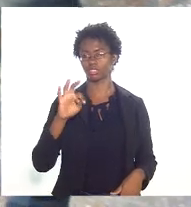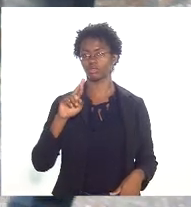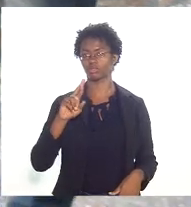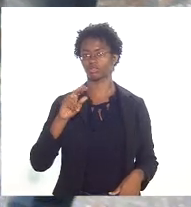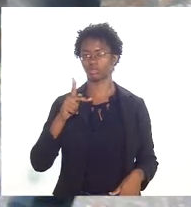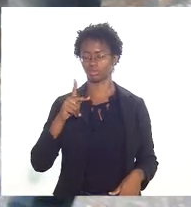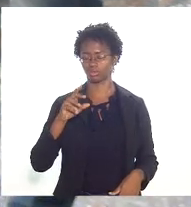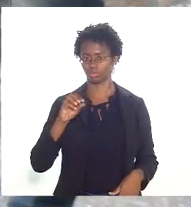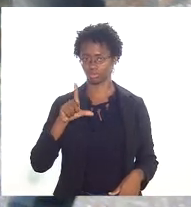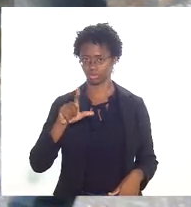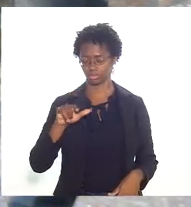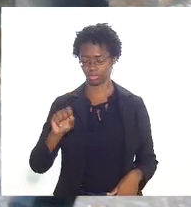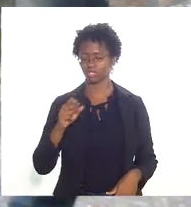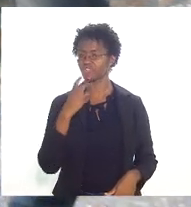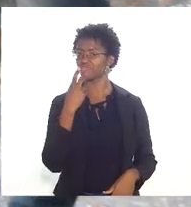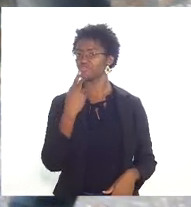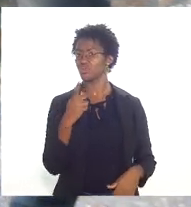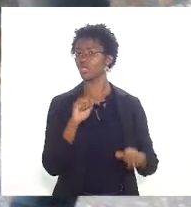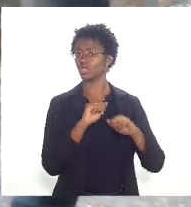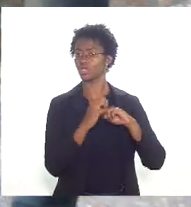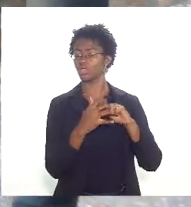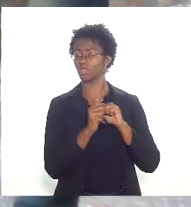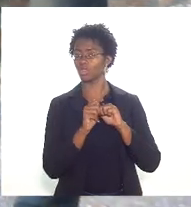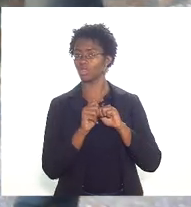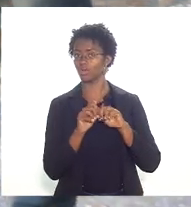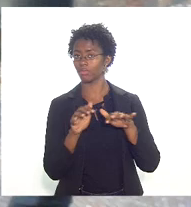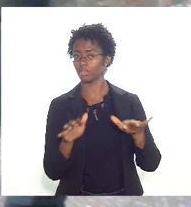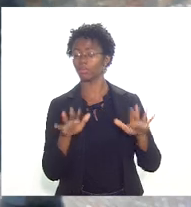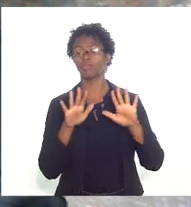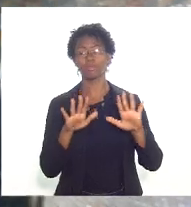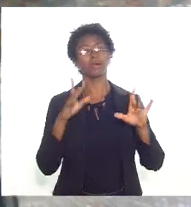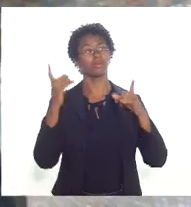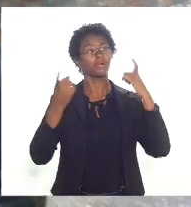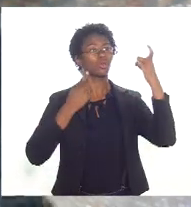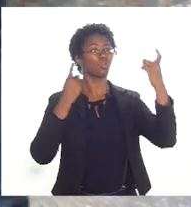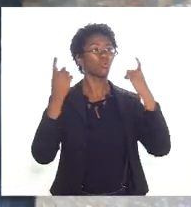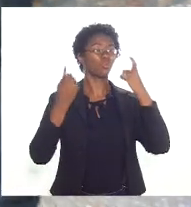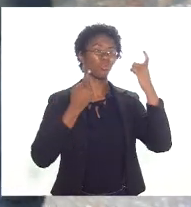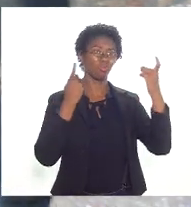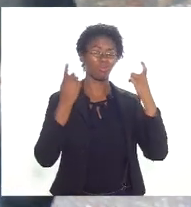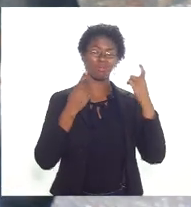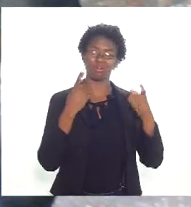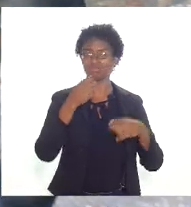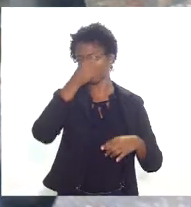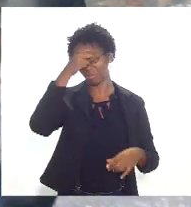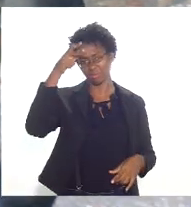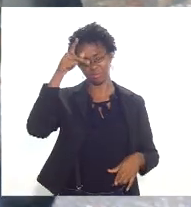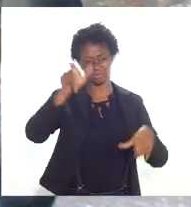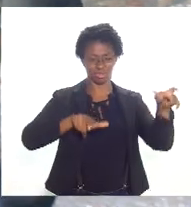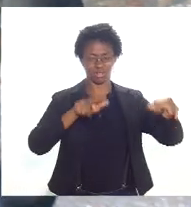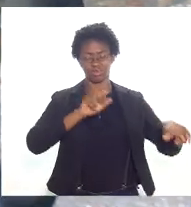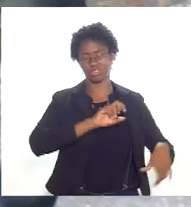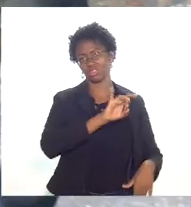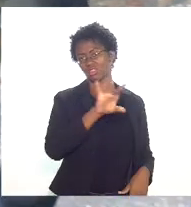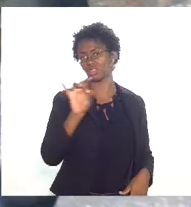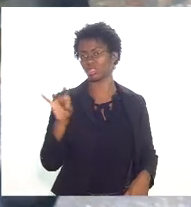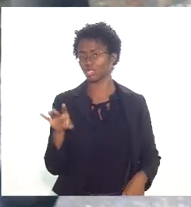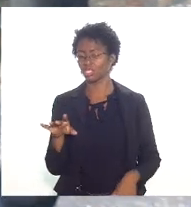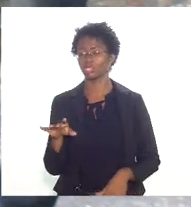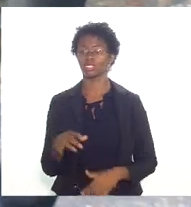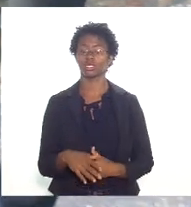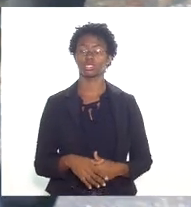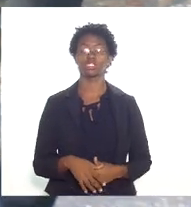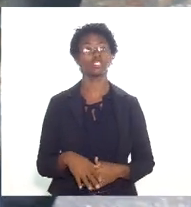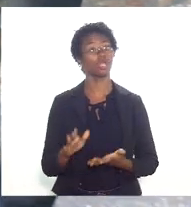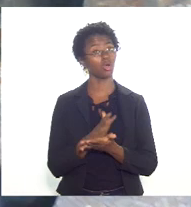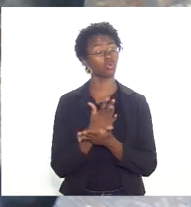endemia e pandemia que preocupa a os prefeitos que faz com que muitos prefeitos inclusive que